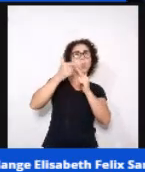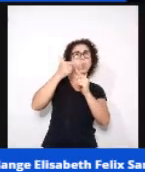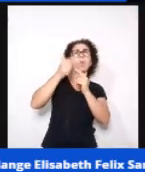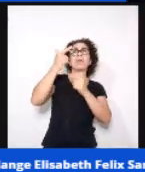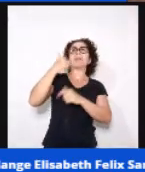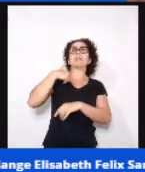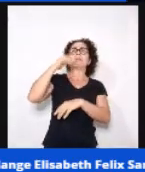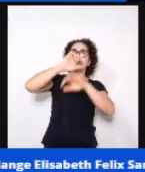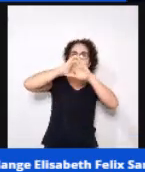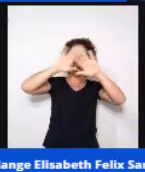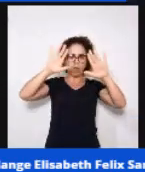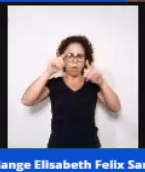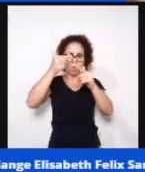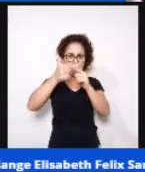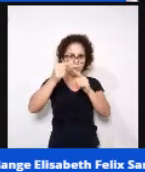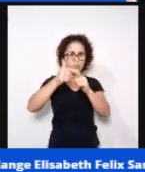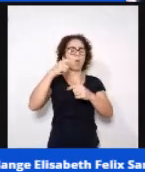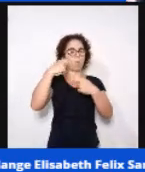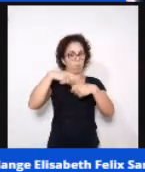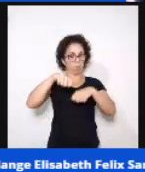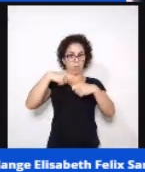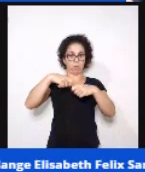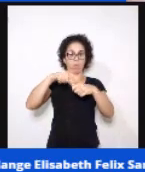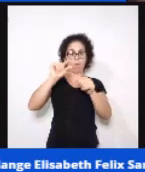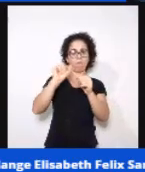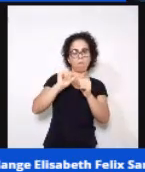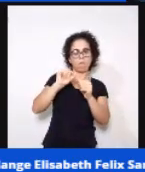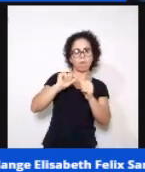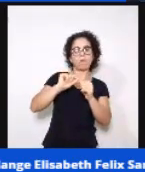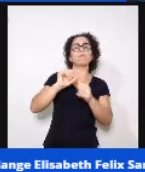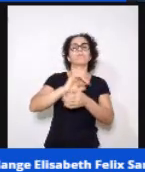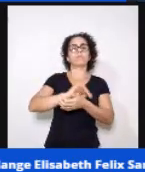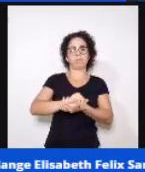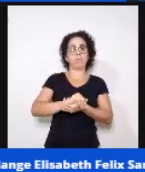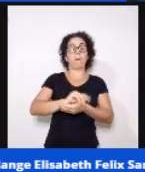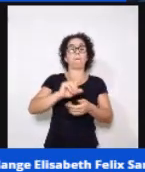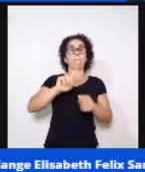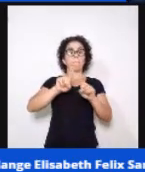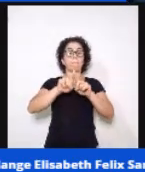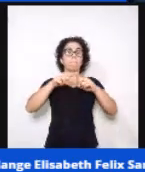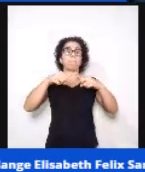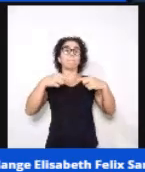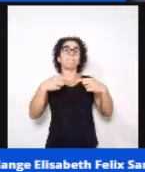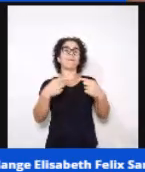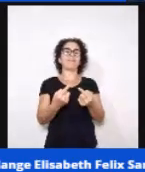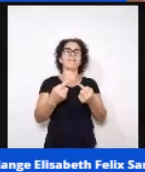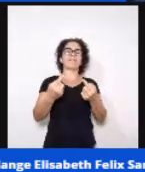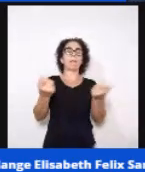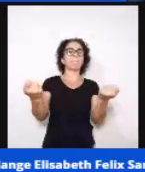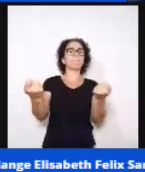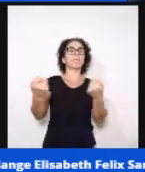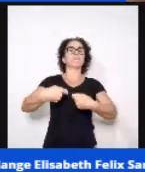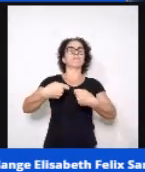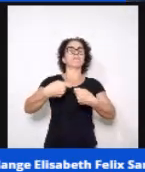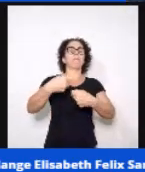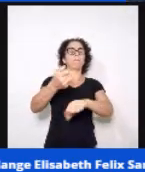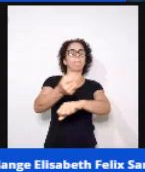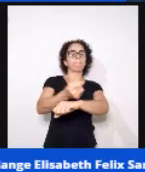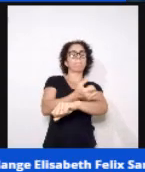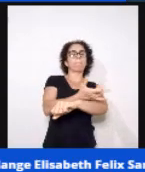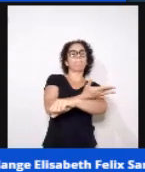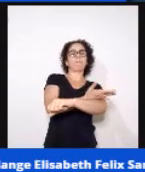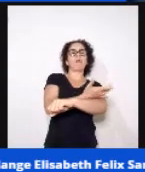eu entendo o que eu preciso fazer. Mas a competência emocional, ela vai me dar uma ideia